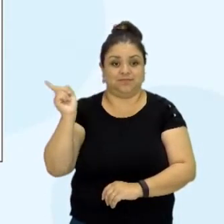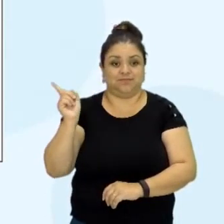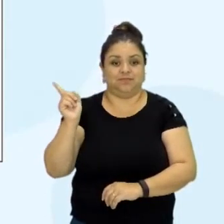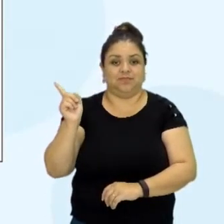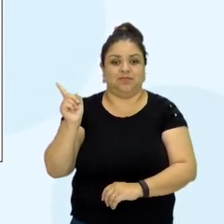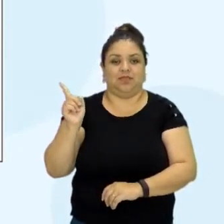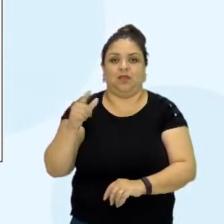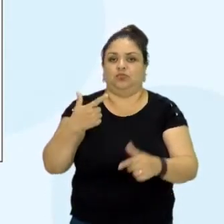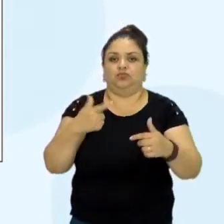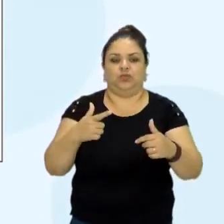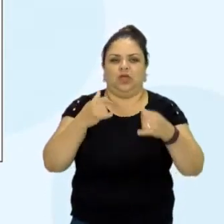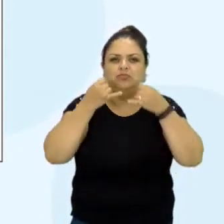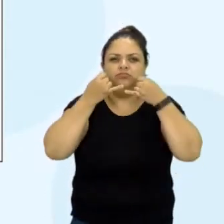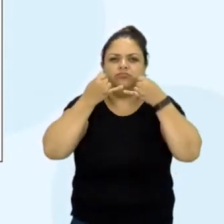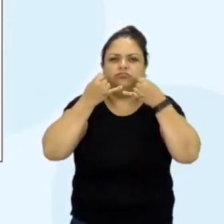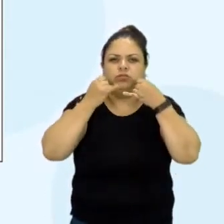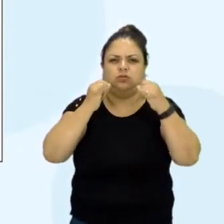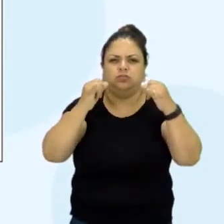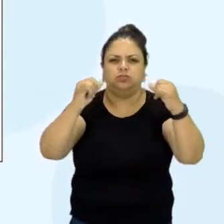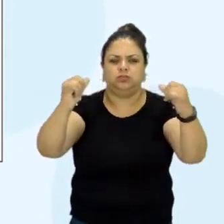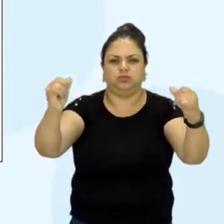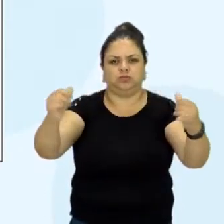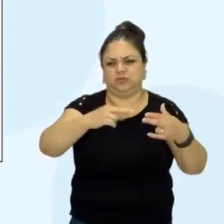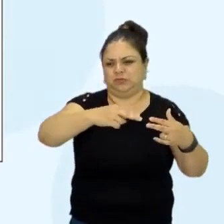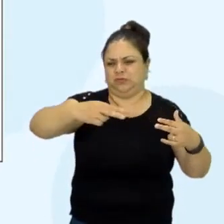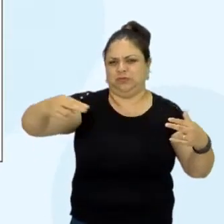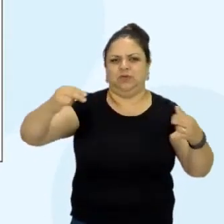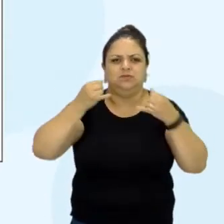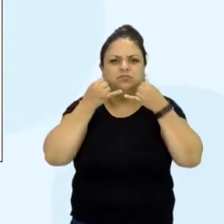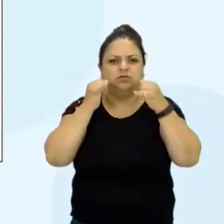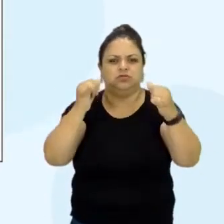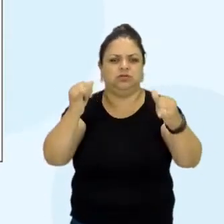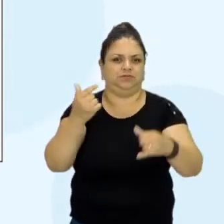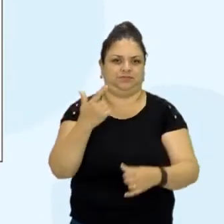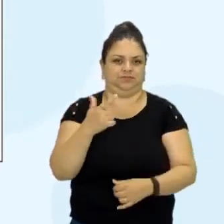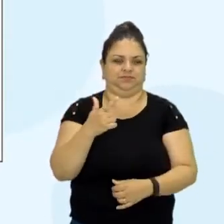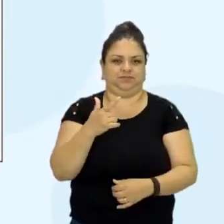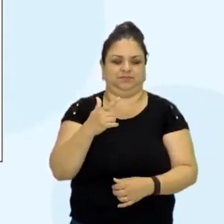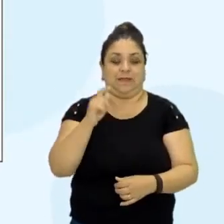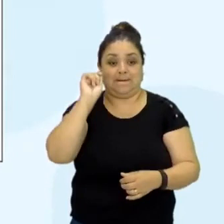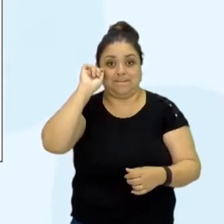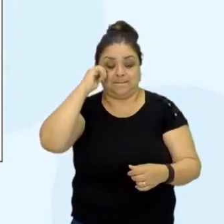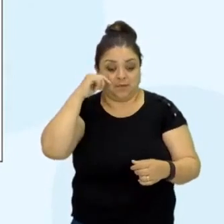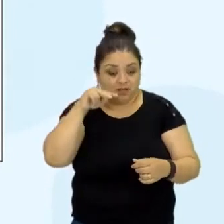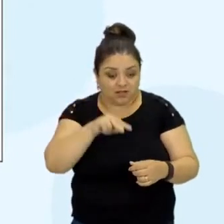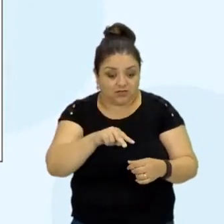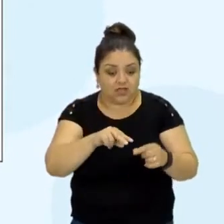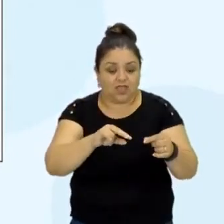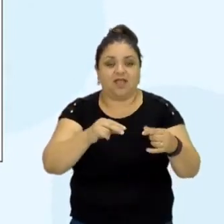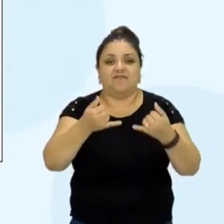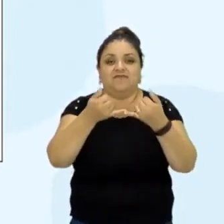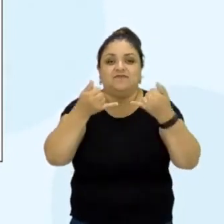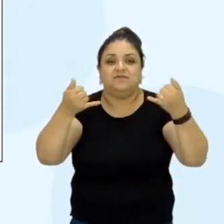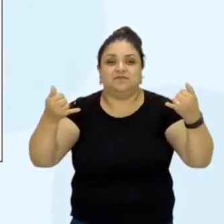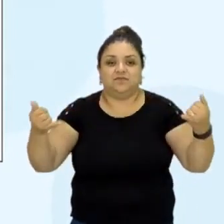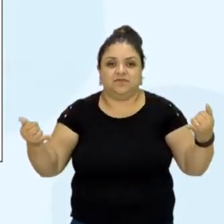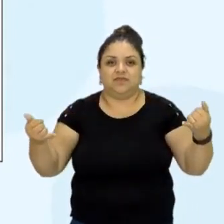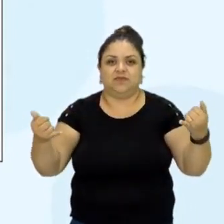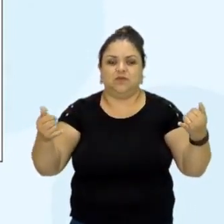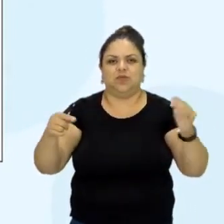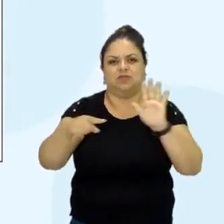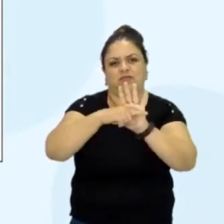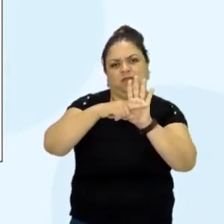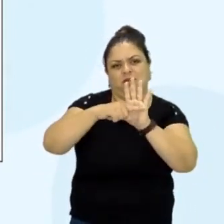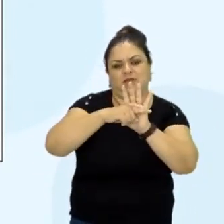traz corrente, tá? Ele não é a parte positiva. Os fios pretos, eles são ou o fio de condutibilidade